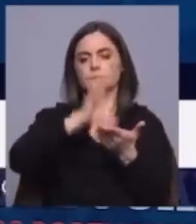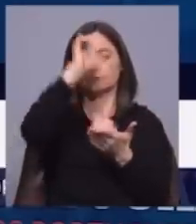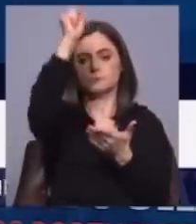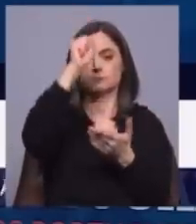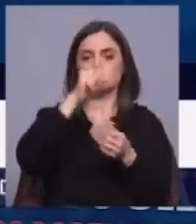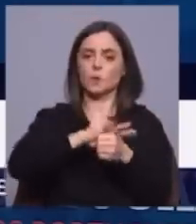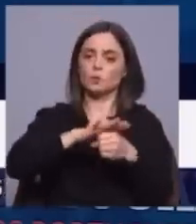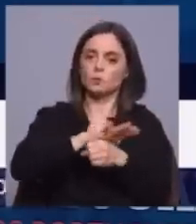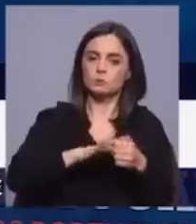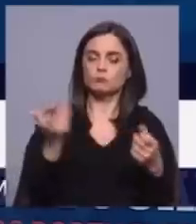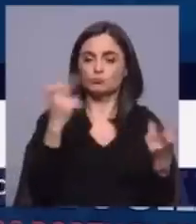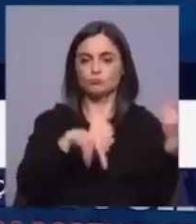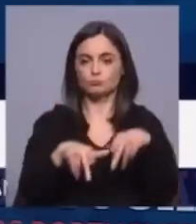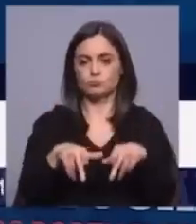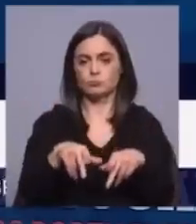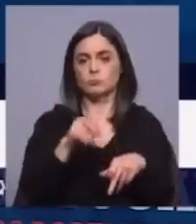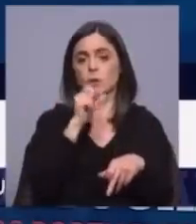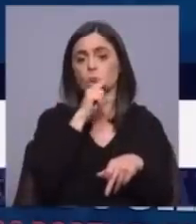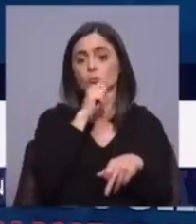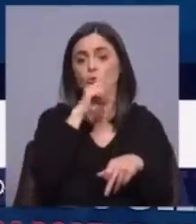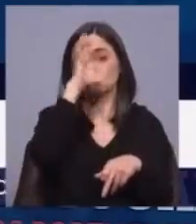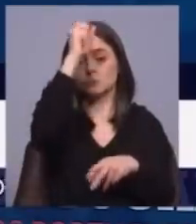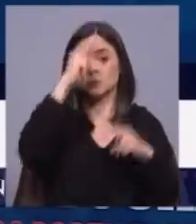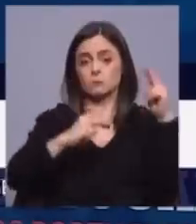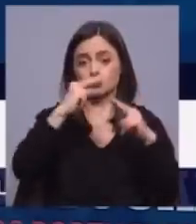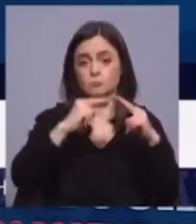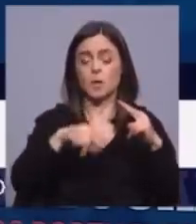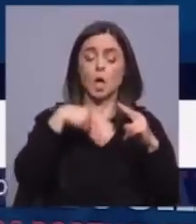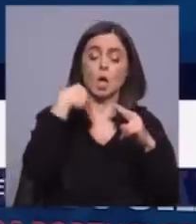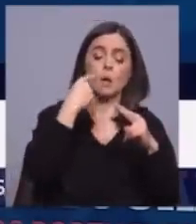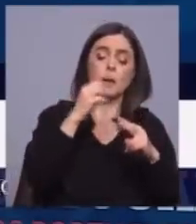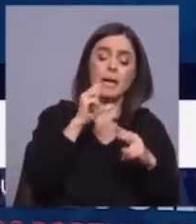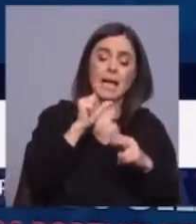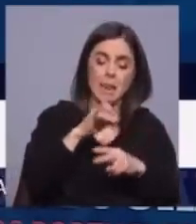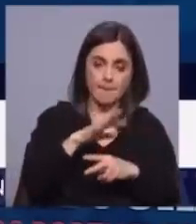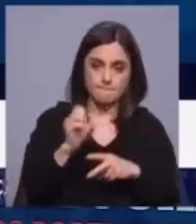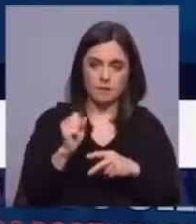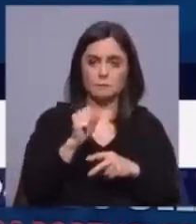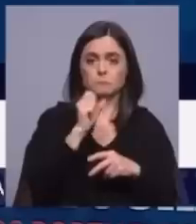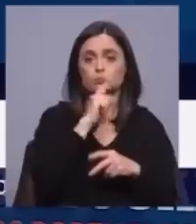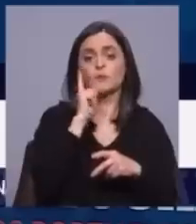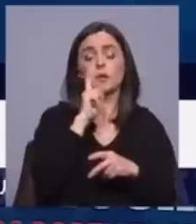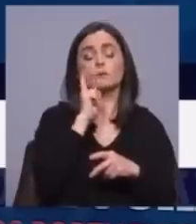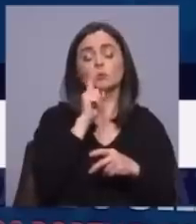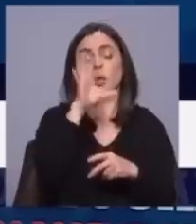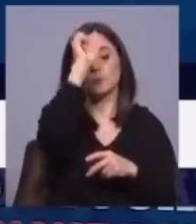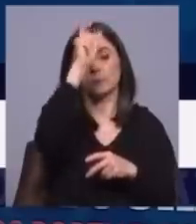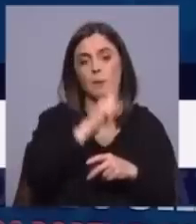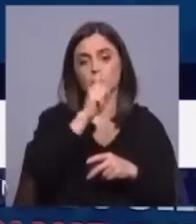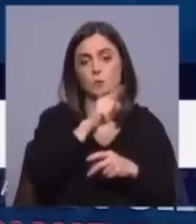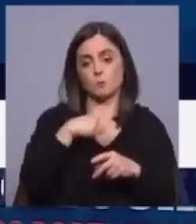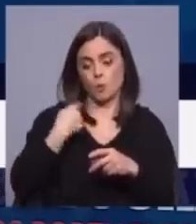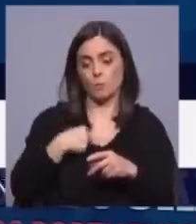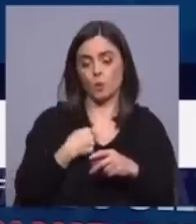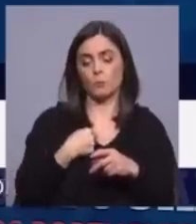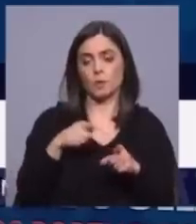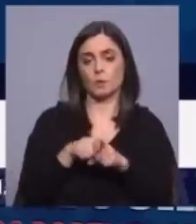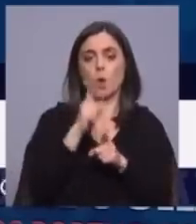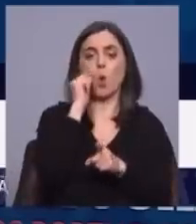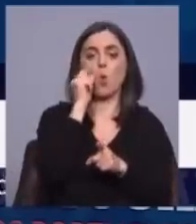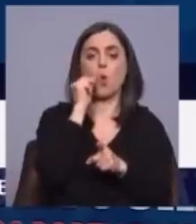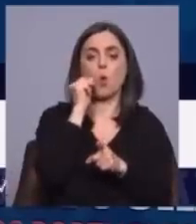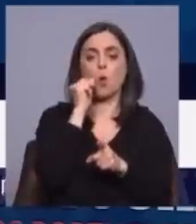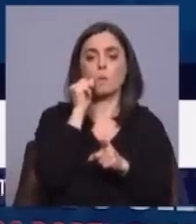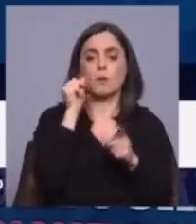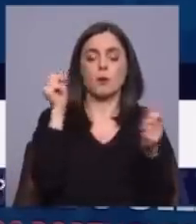atrás deles talvez Fernando Medina João Gama e outros sejam úteis ao Primeiro Ministro para se manter ele sempre como o homem por trás